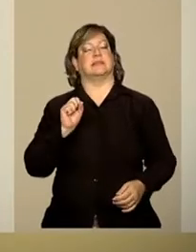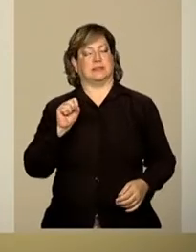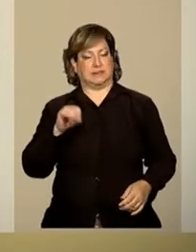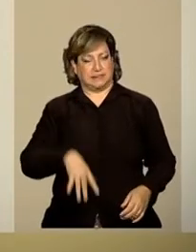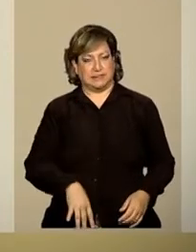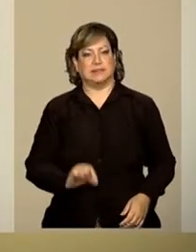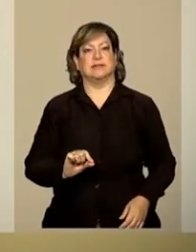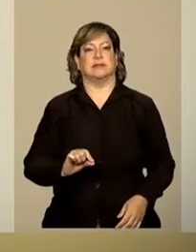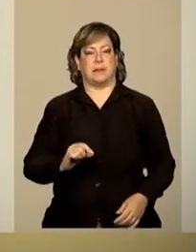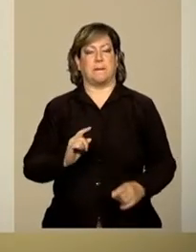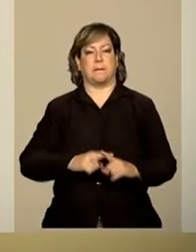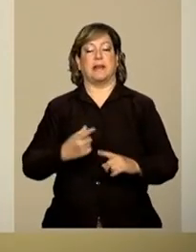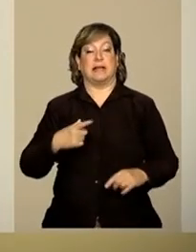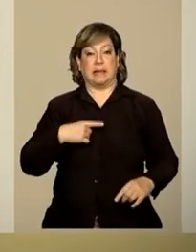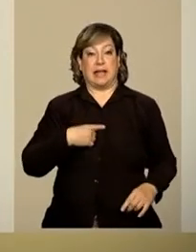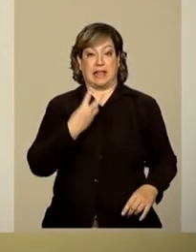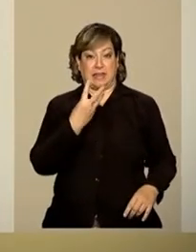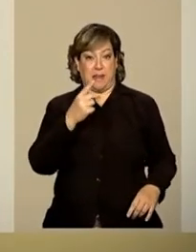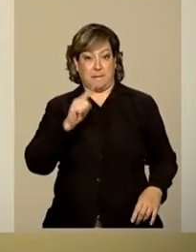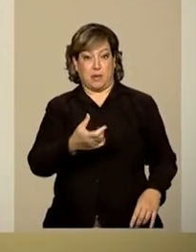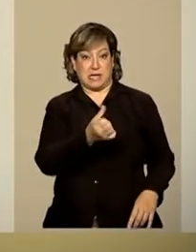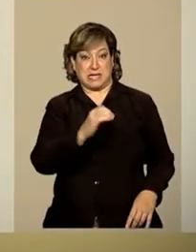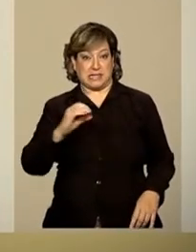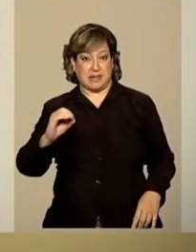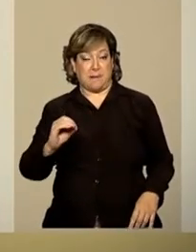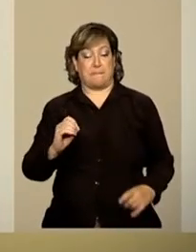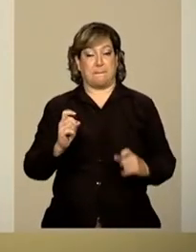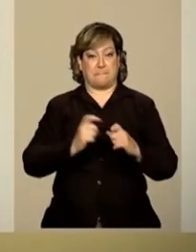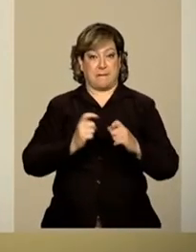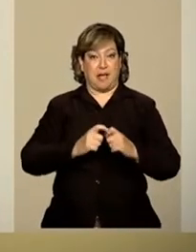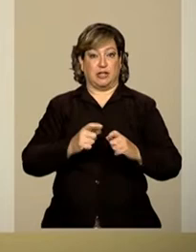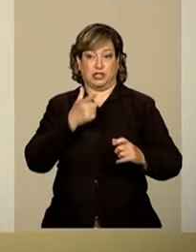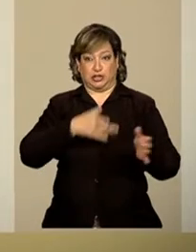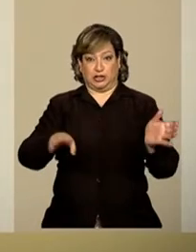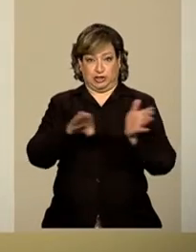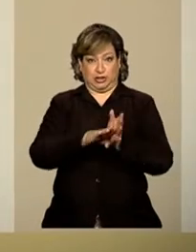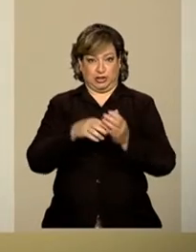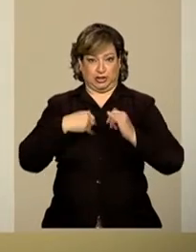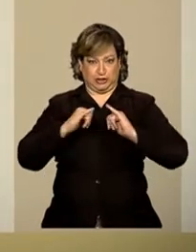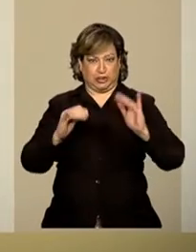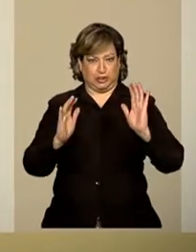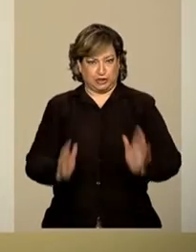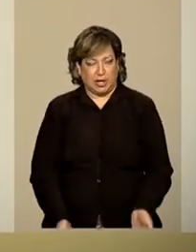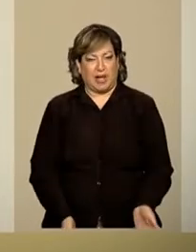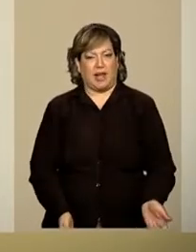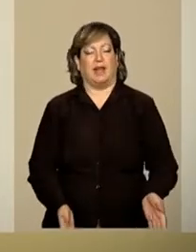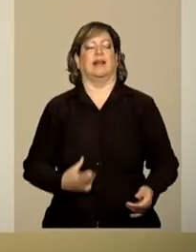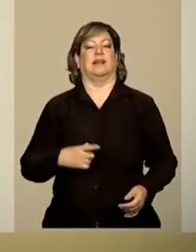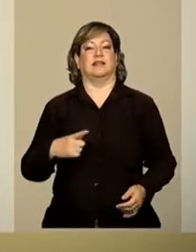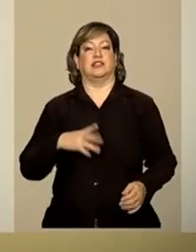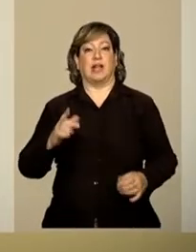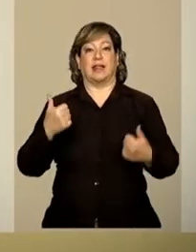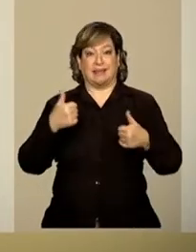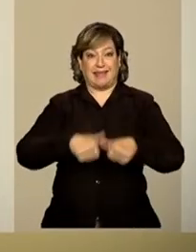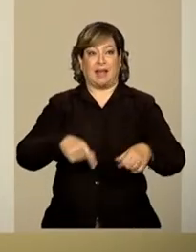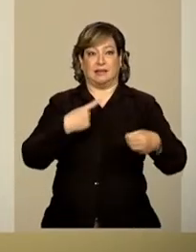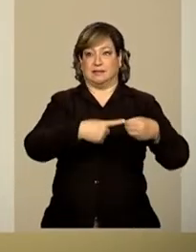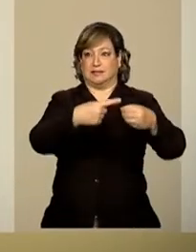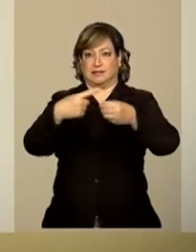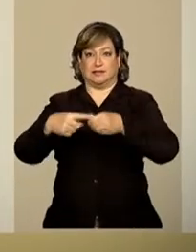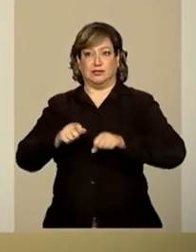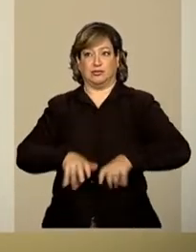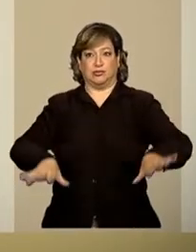além destes mais de 3600 médicos que eu estava te falando e que já estão nas comunidades ou